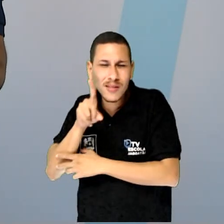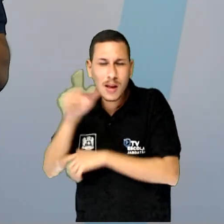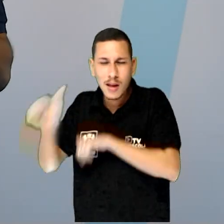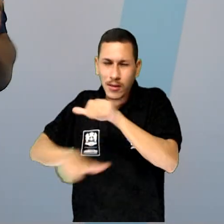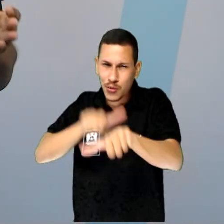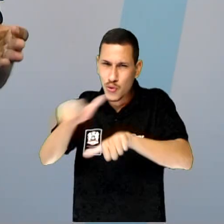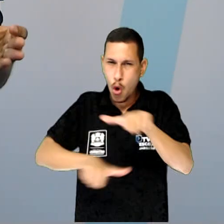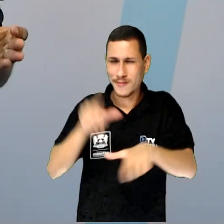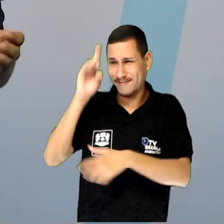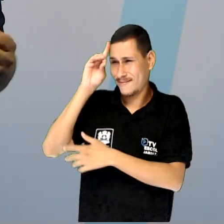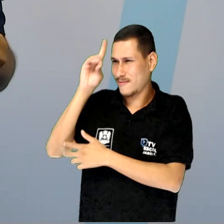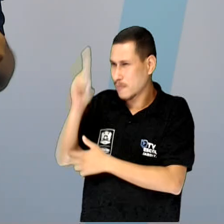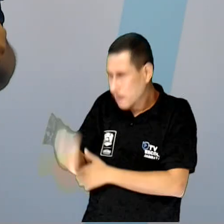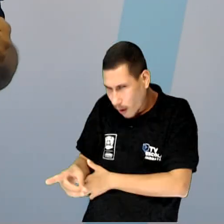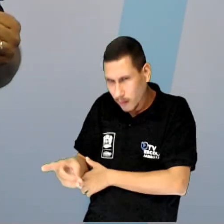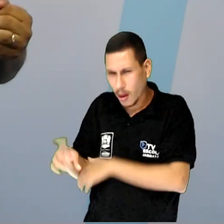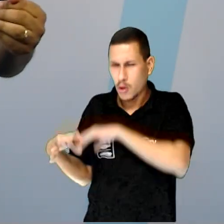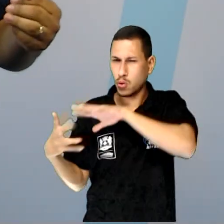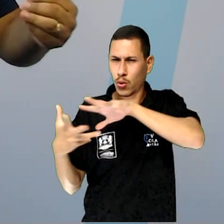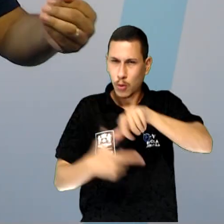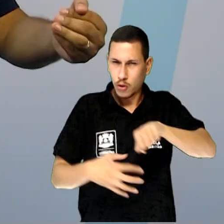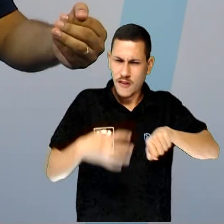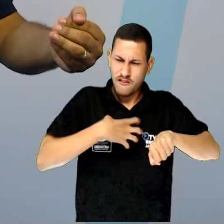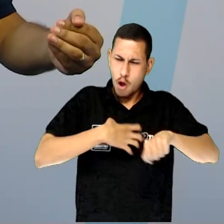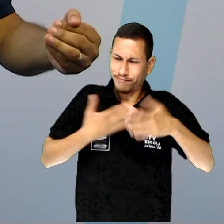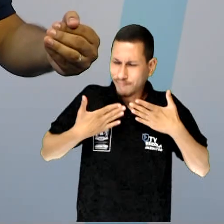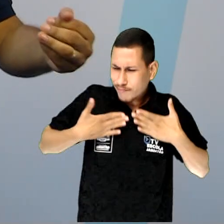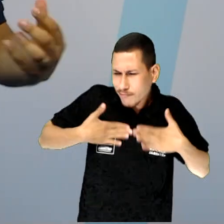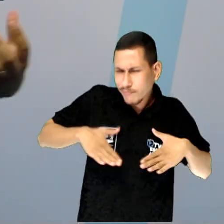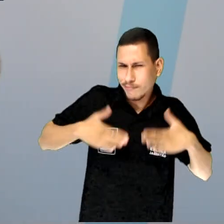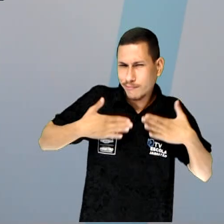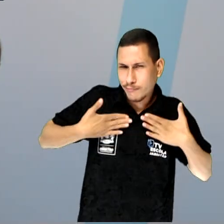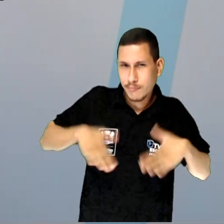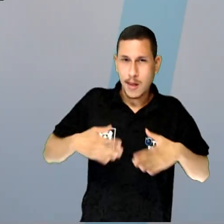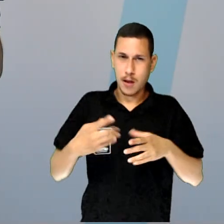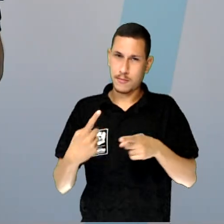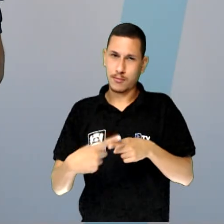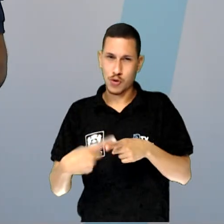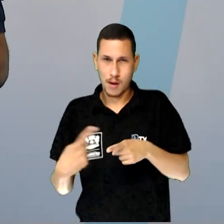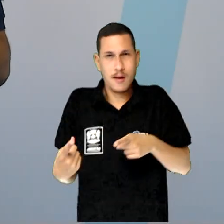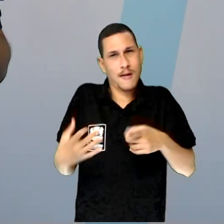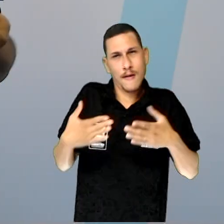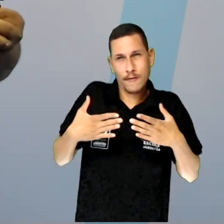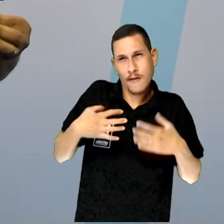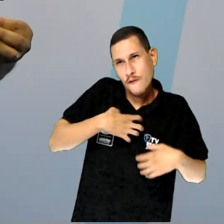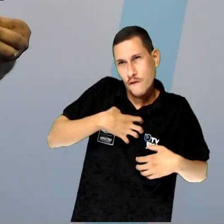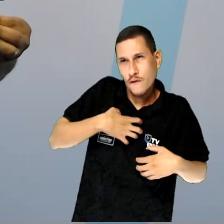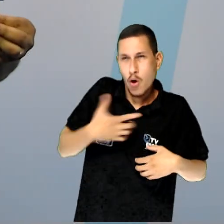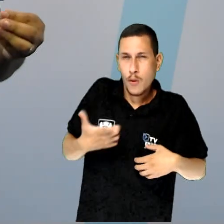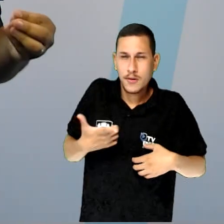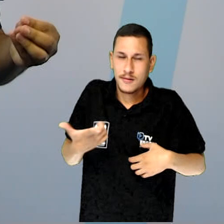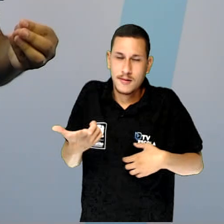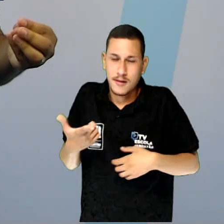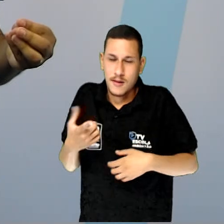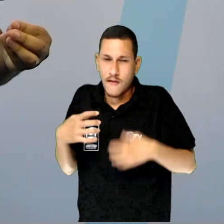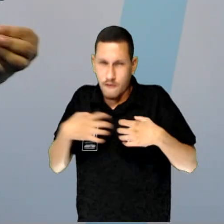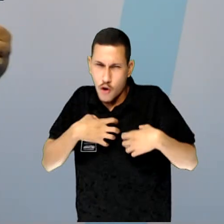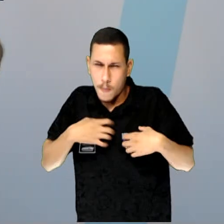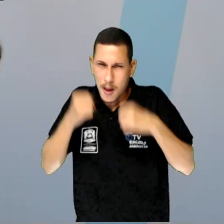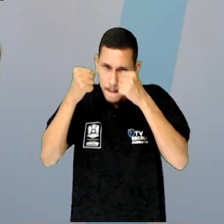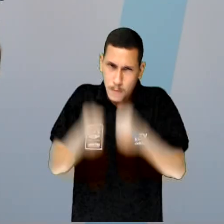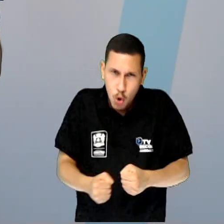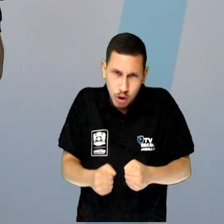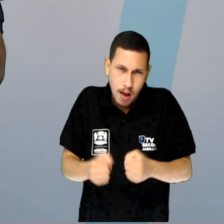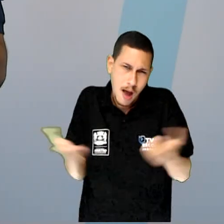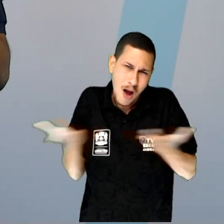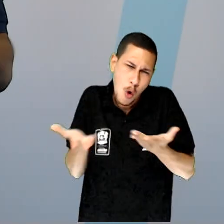a liderar o mundo de uma forma mais tranquila, né? Porque sua hegemonia não estava mais ameaçada.